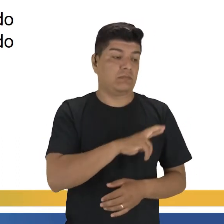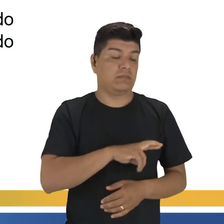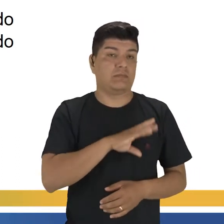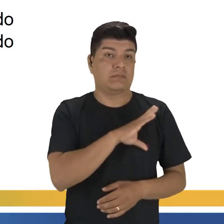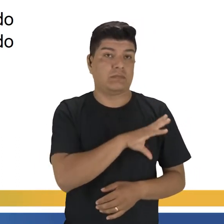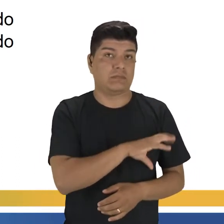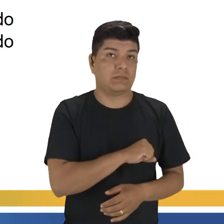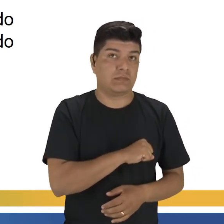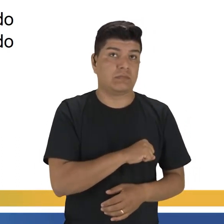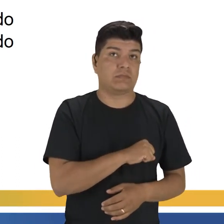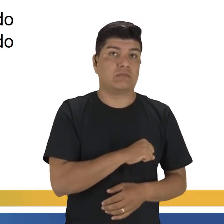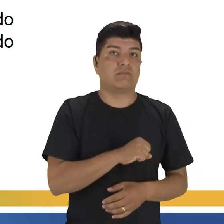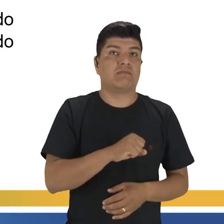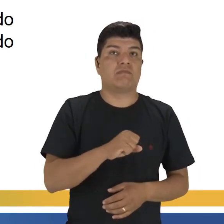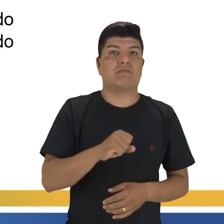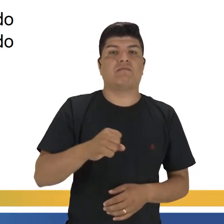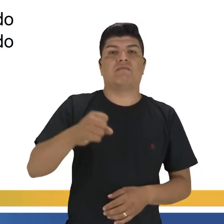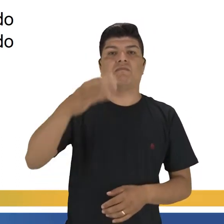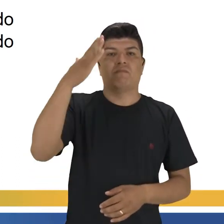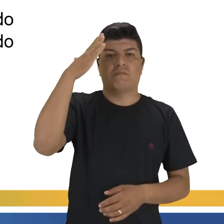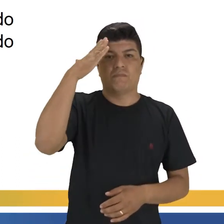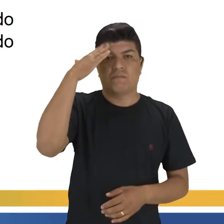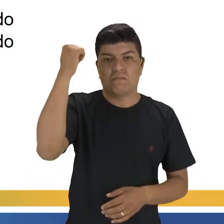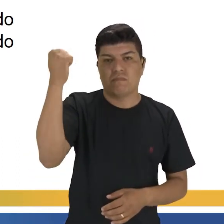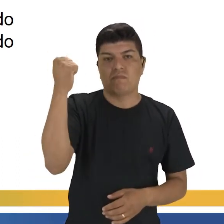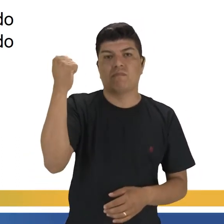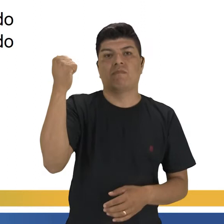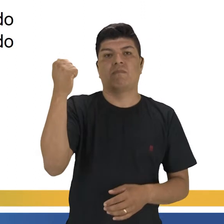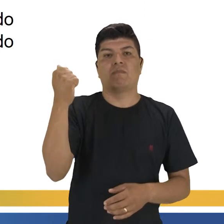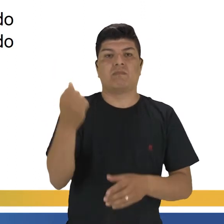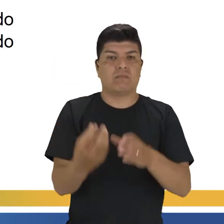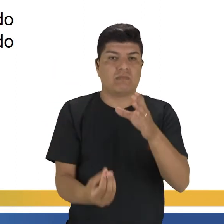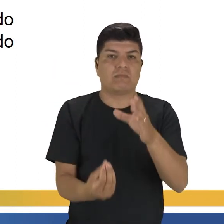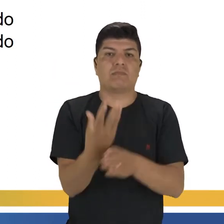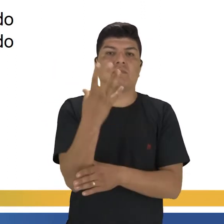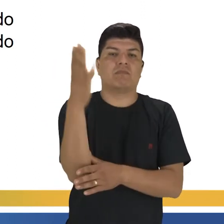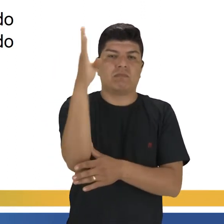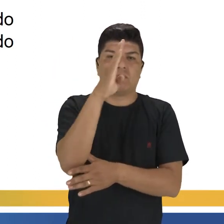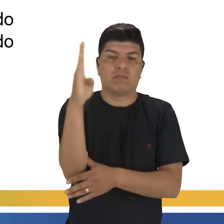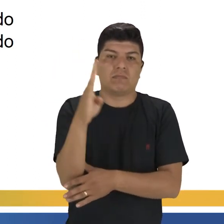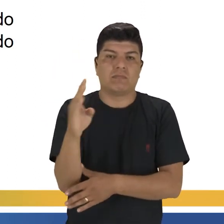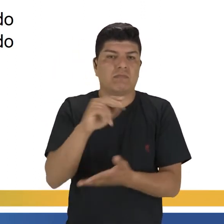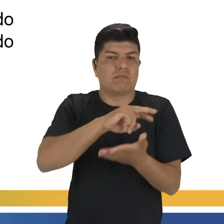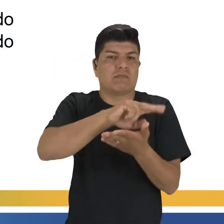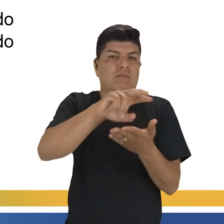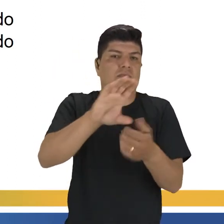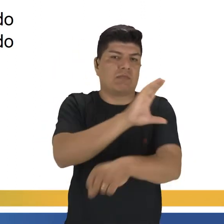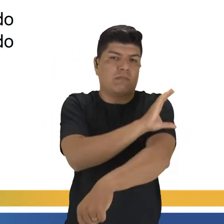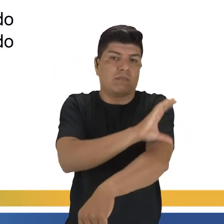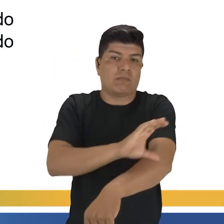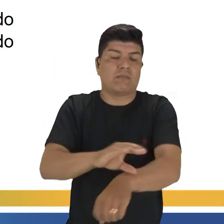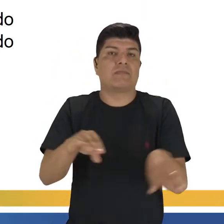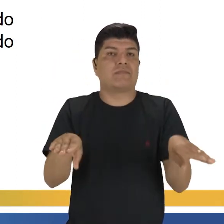que trabalha o redescobrimento do Brasil e a sua grande diversidade regional e